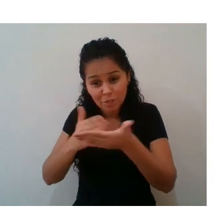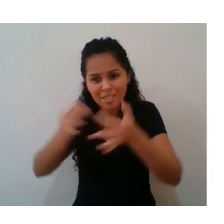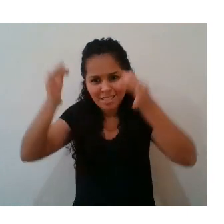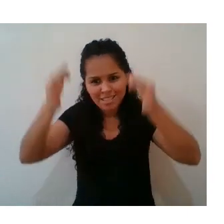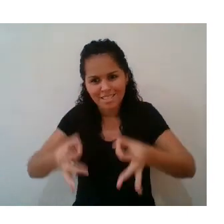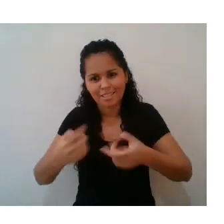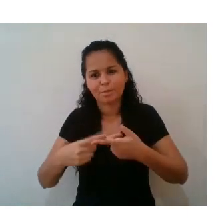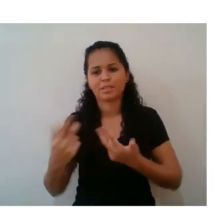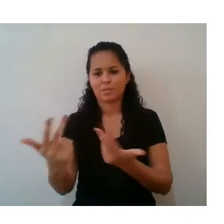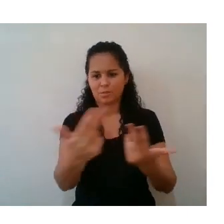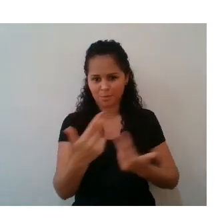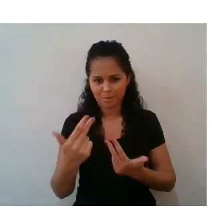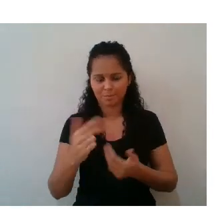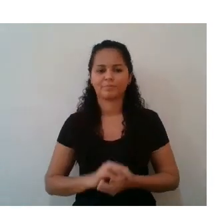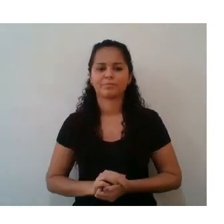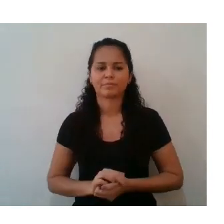elas são diferentes, tá bem?